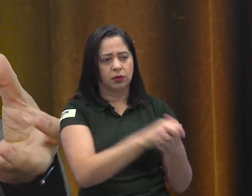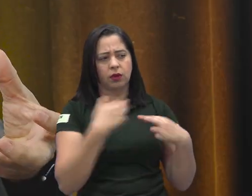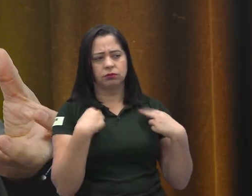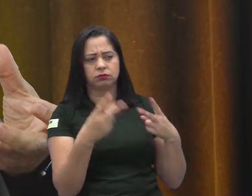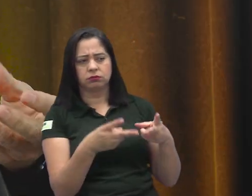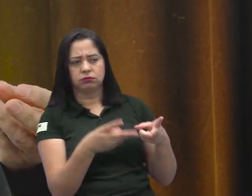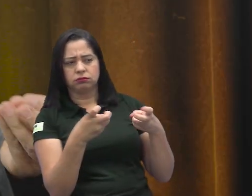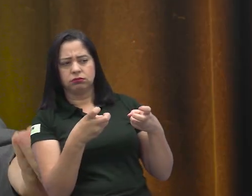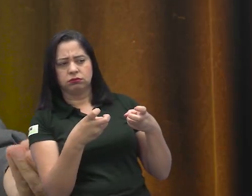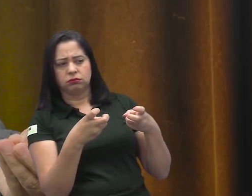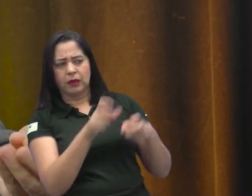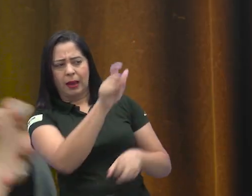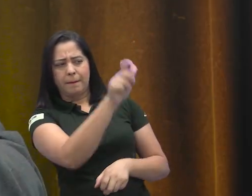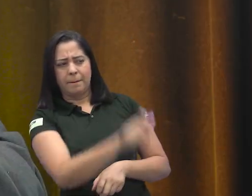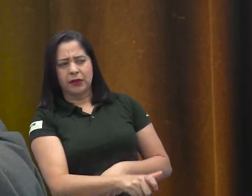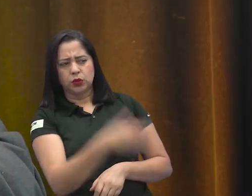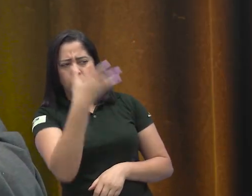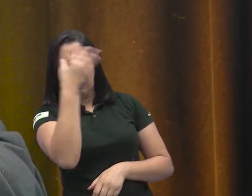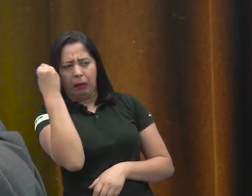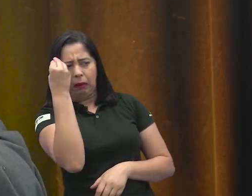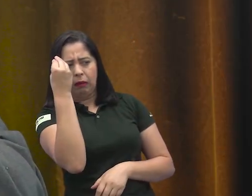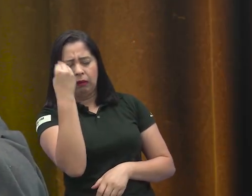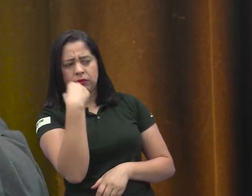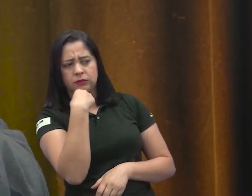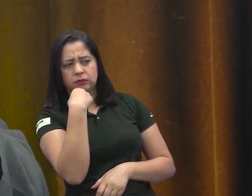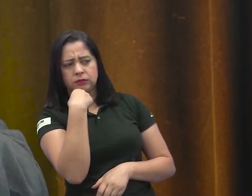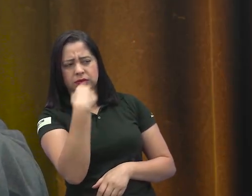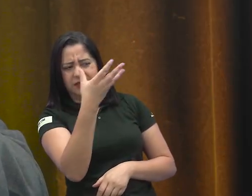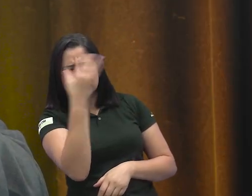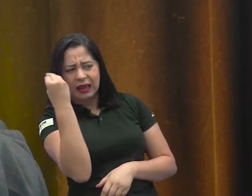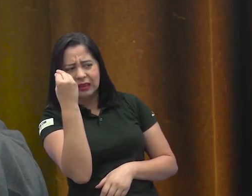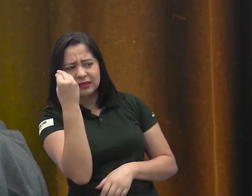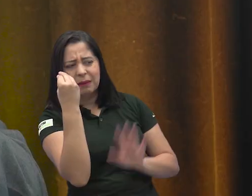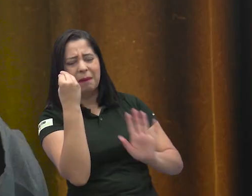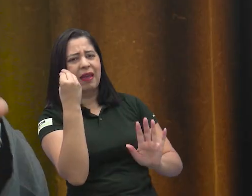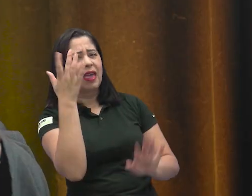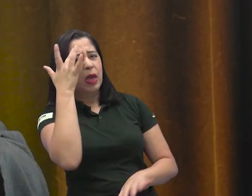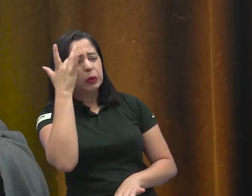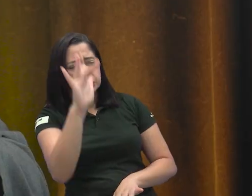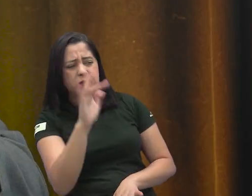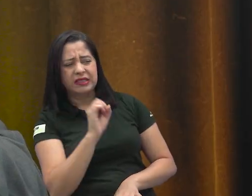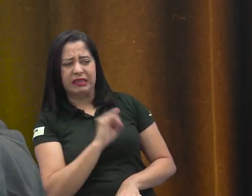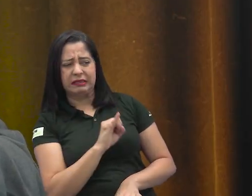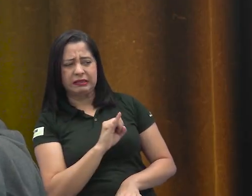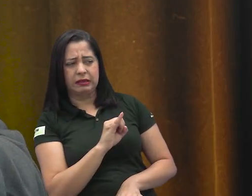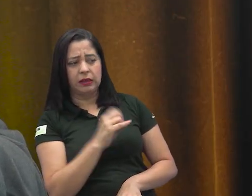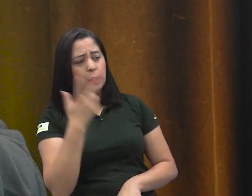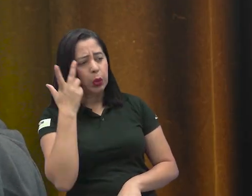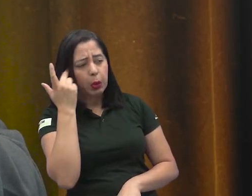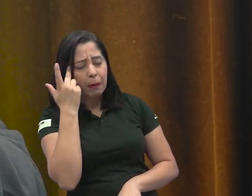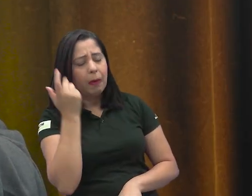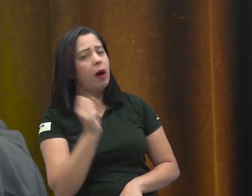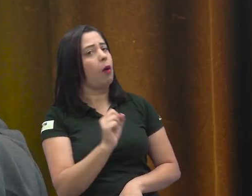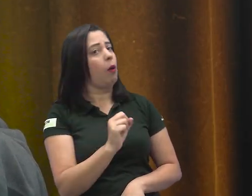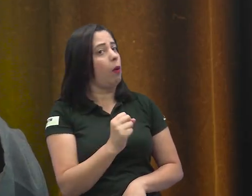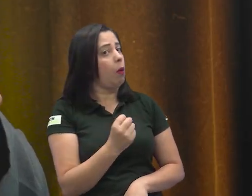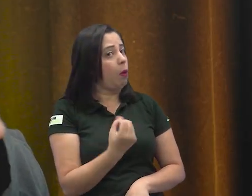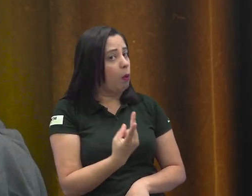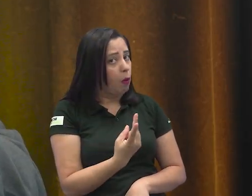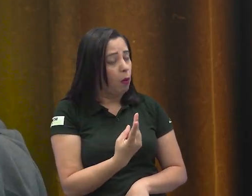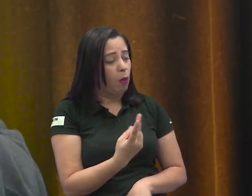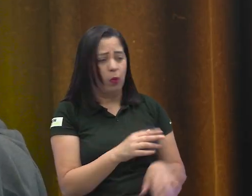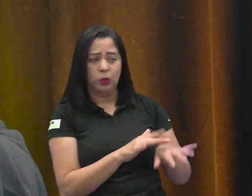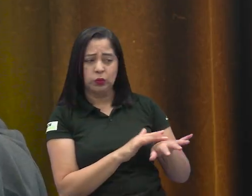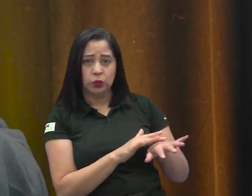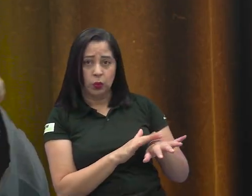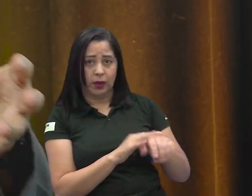a perceber que a pessoa está esquecida, mas não sabem se aquilo é normal do envelhecimento ou se